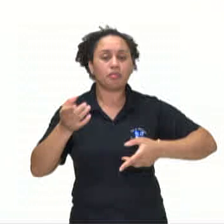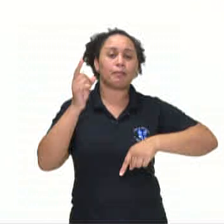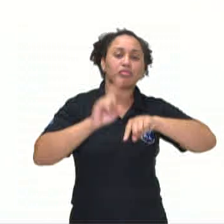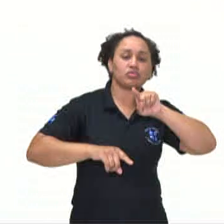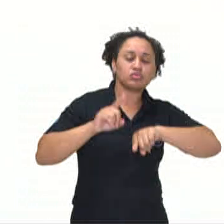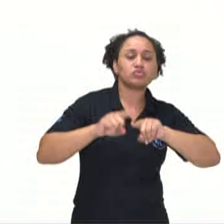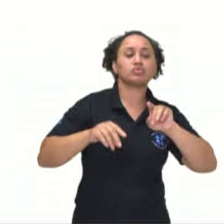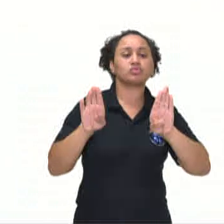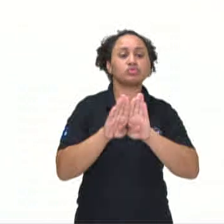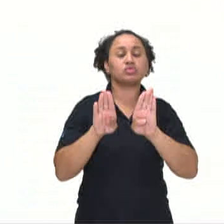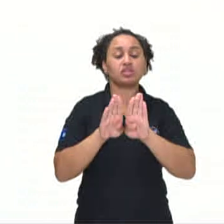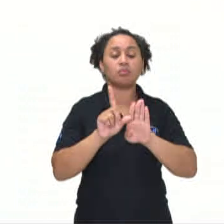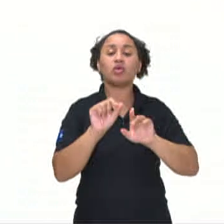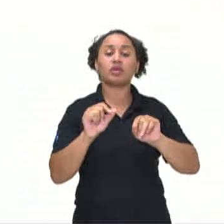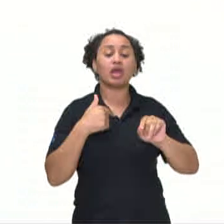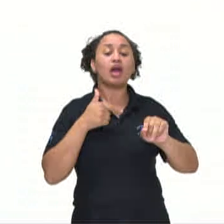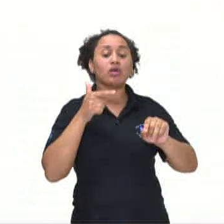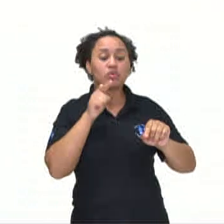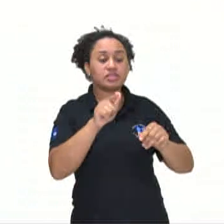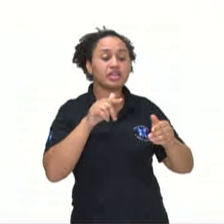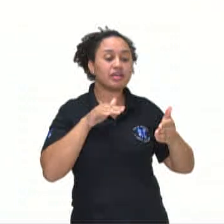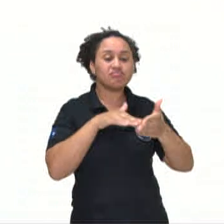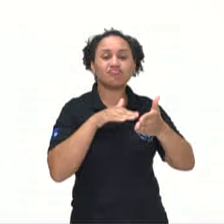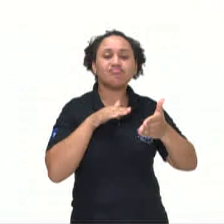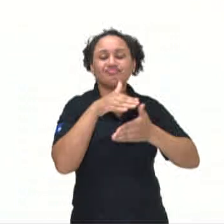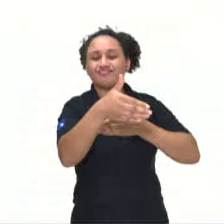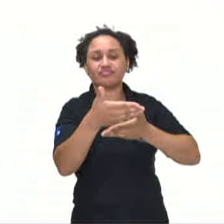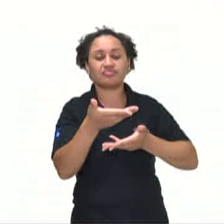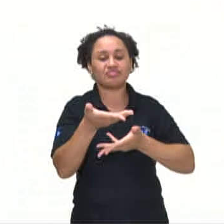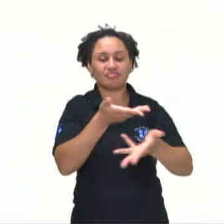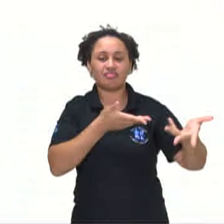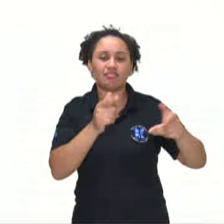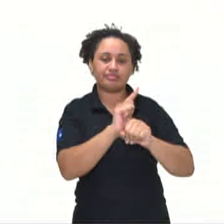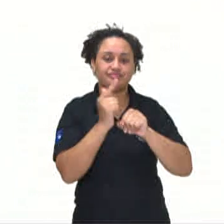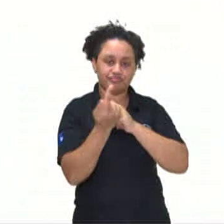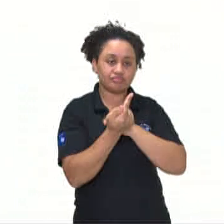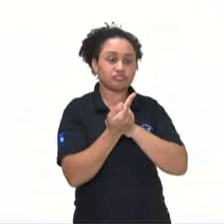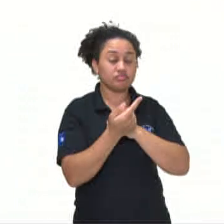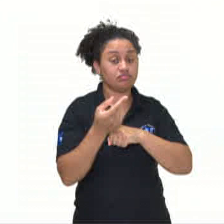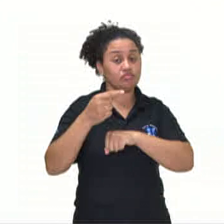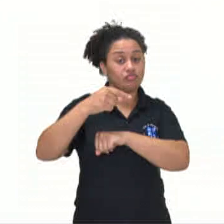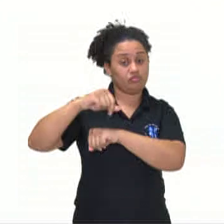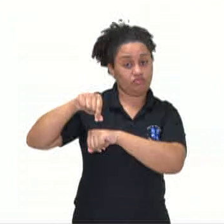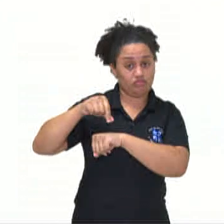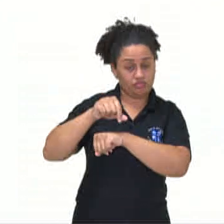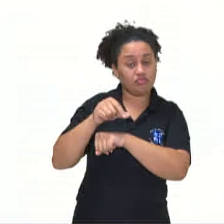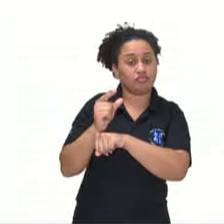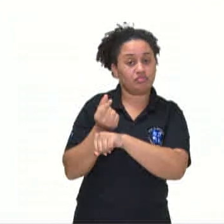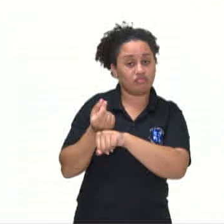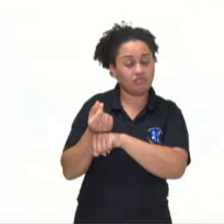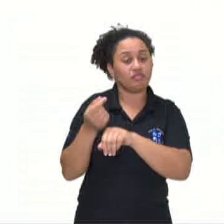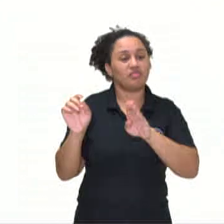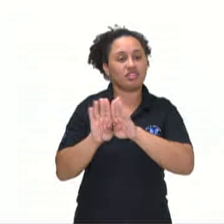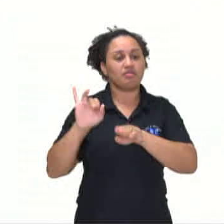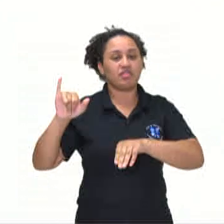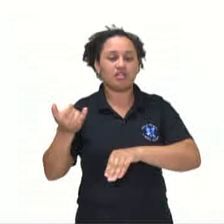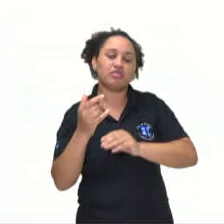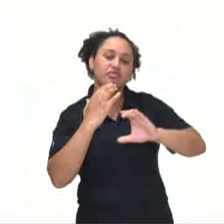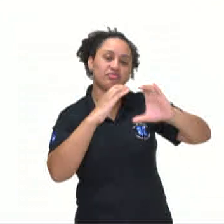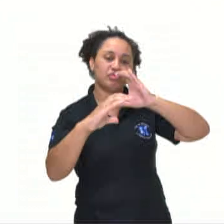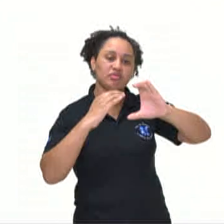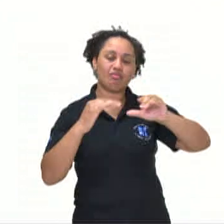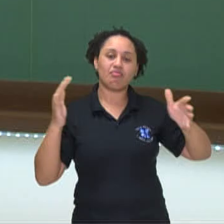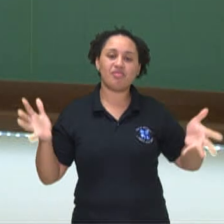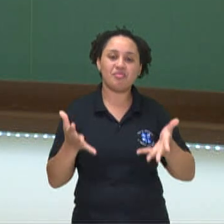e reduziu as barreiras geográficas. E o sistema capitalista também se aproveitou dos meios de comunicação para incentivar